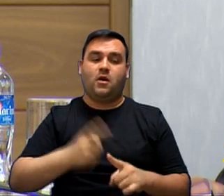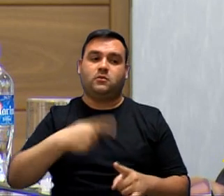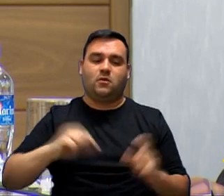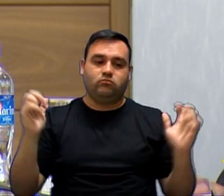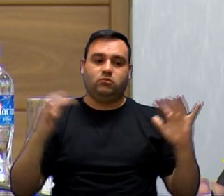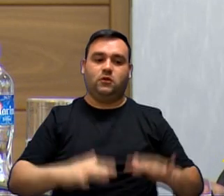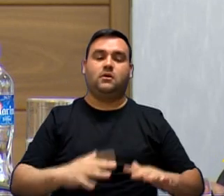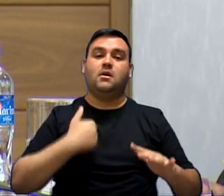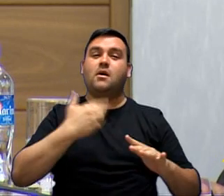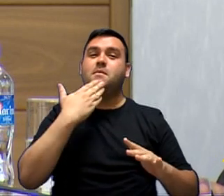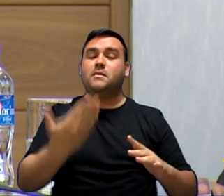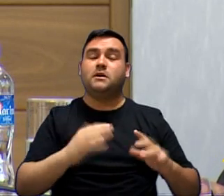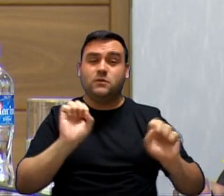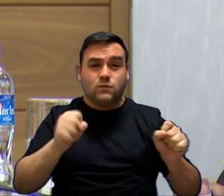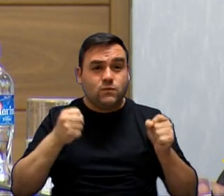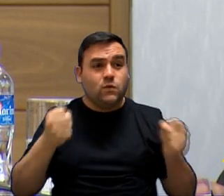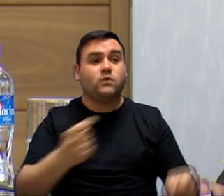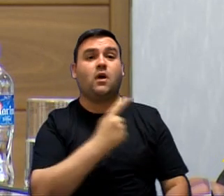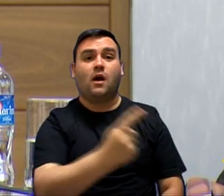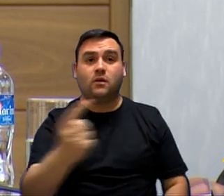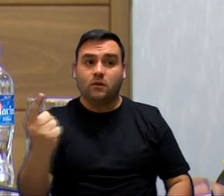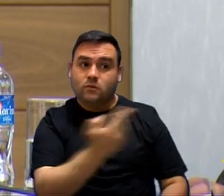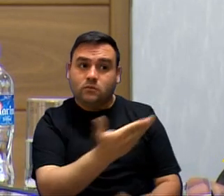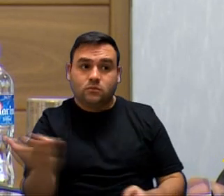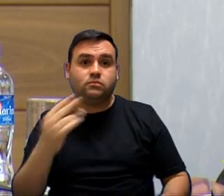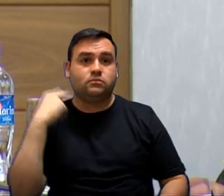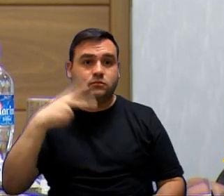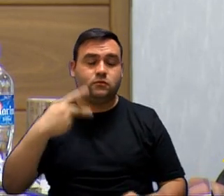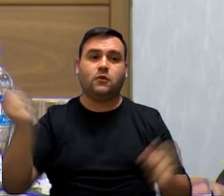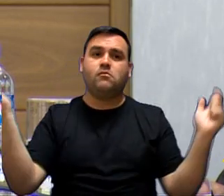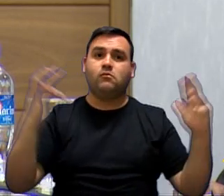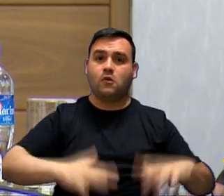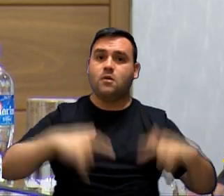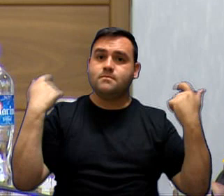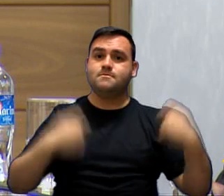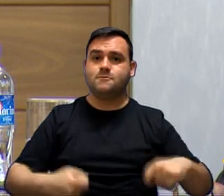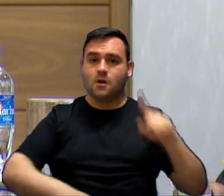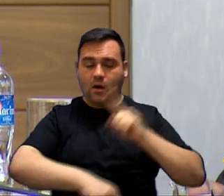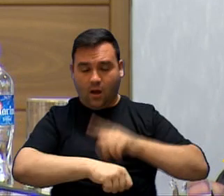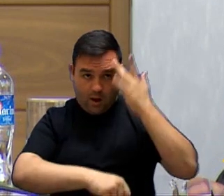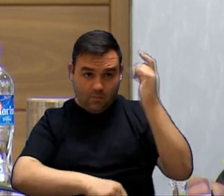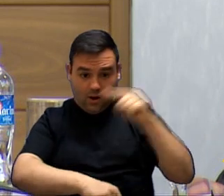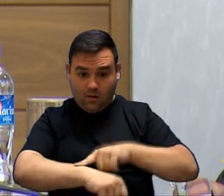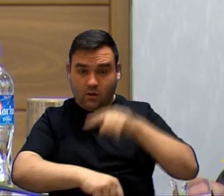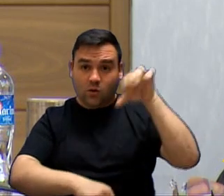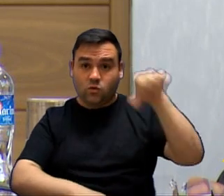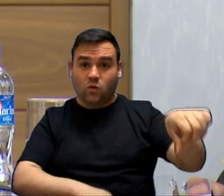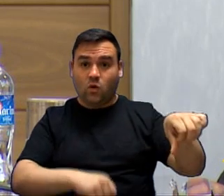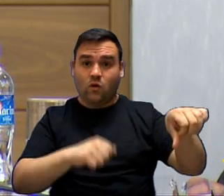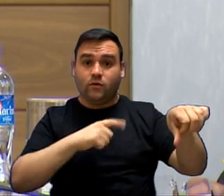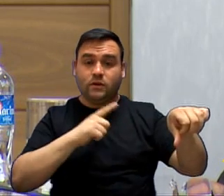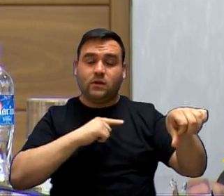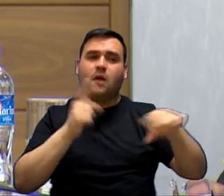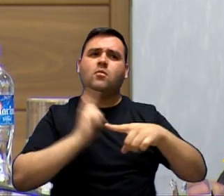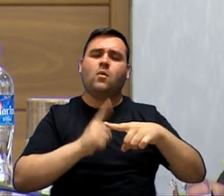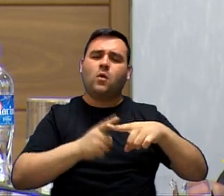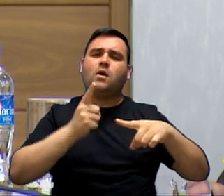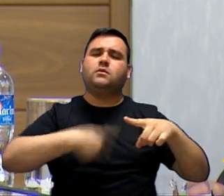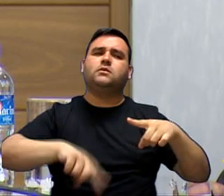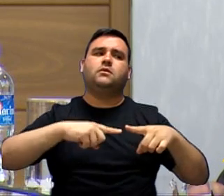venha. Solicito o esforço de todos os vereadores para que estejam aqui amanhã às 9 horas e para